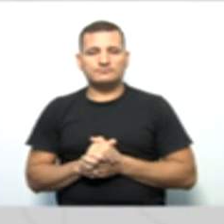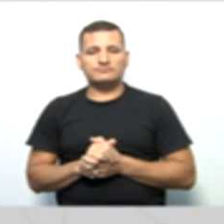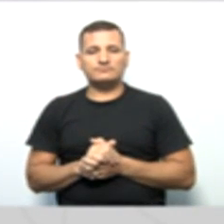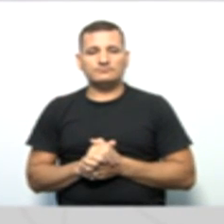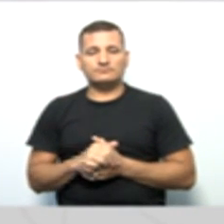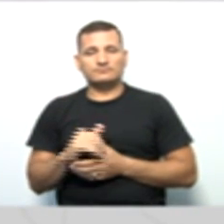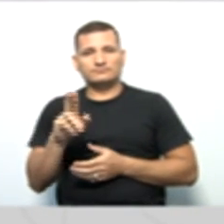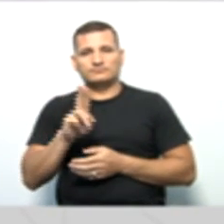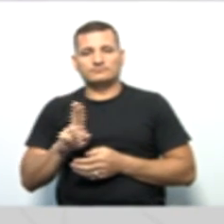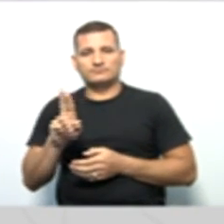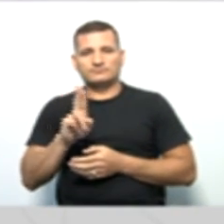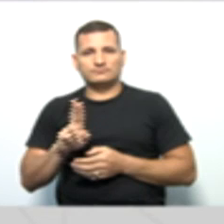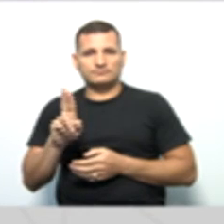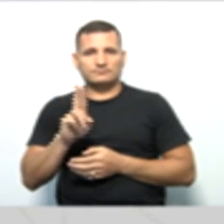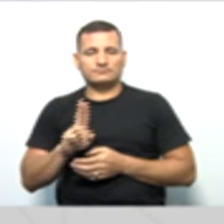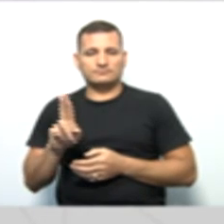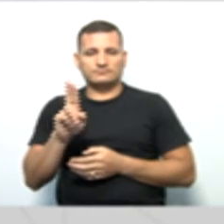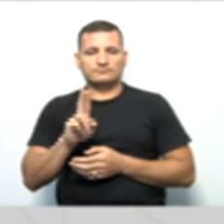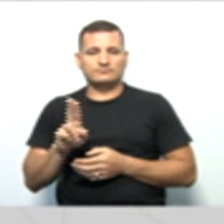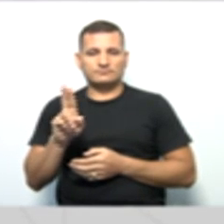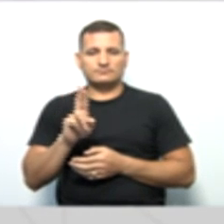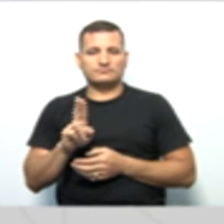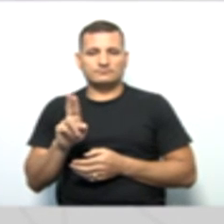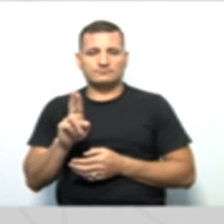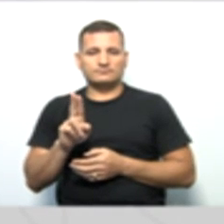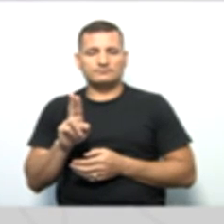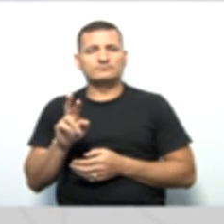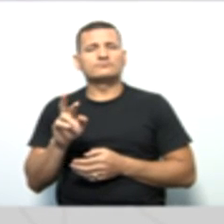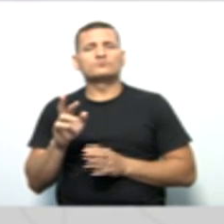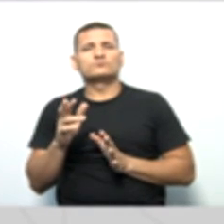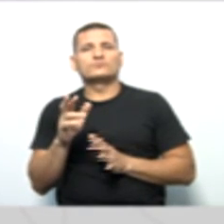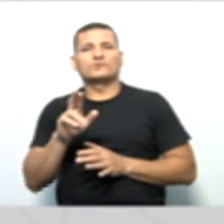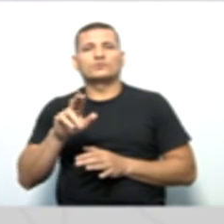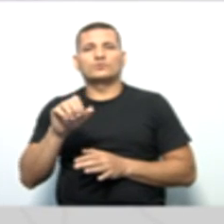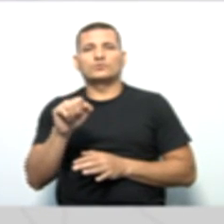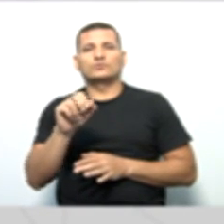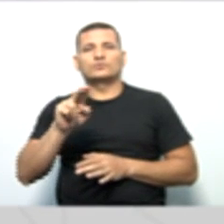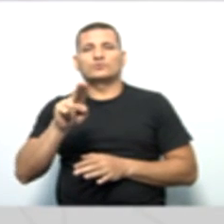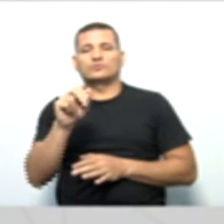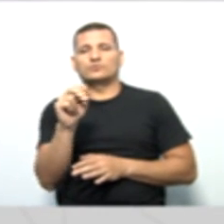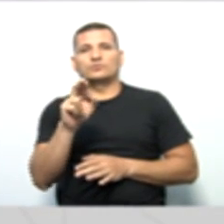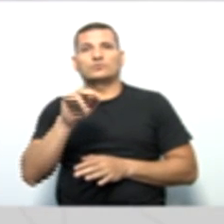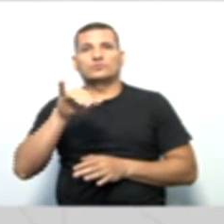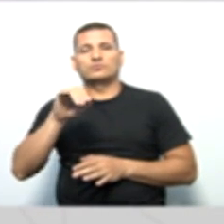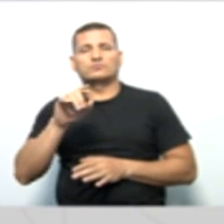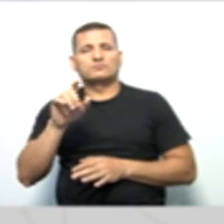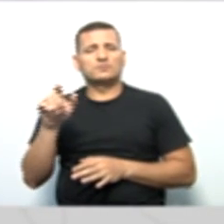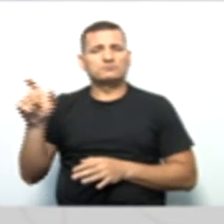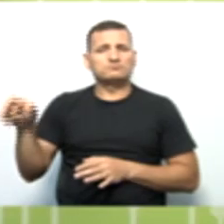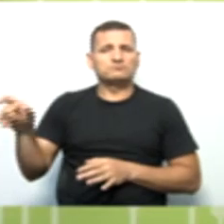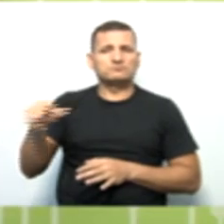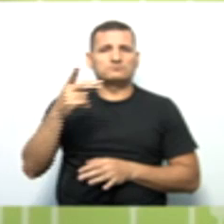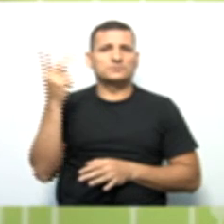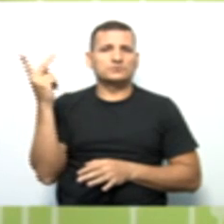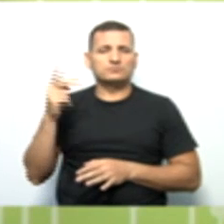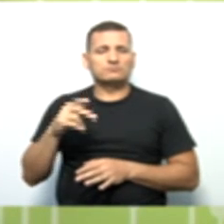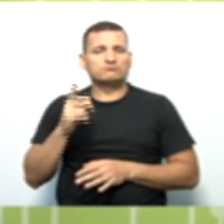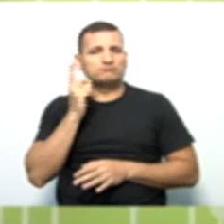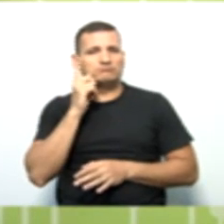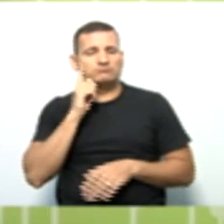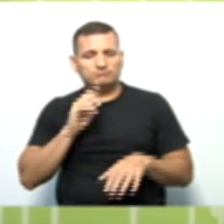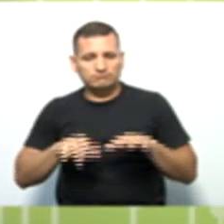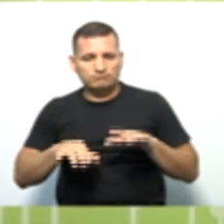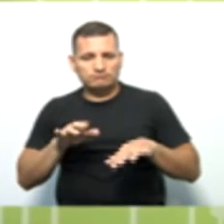usuário final. Ou seja, o que é o usuário final? Aquela pessoa que vai estar no dia a dia usando o meu software, tá,